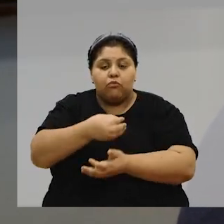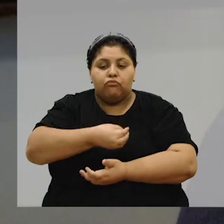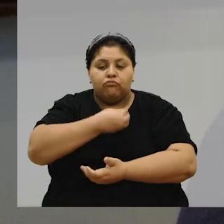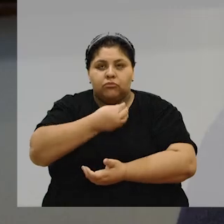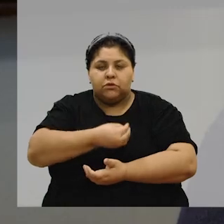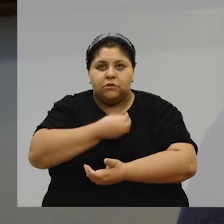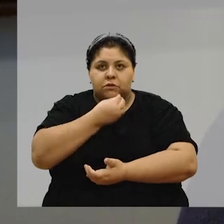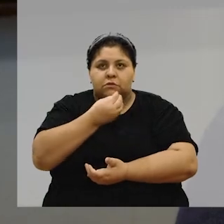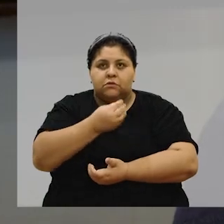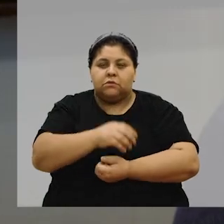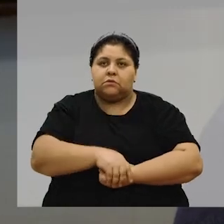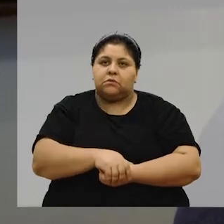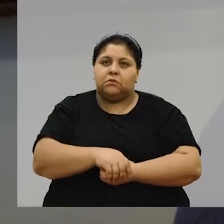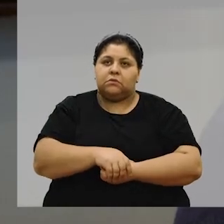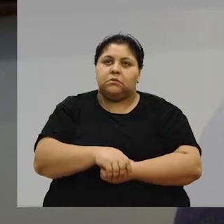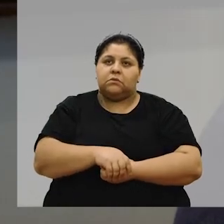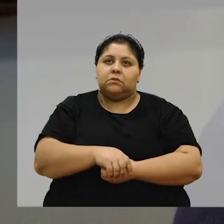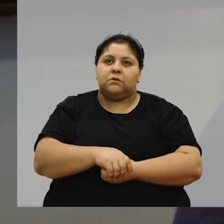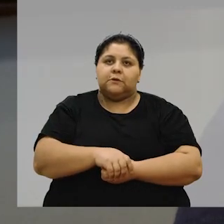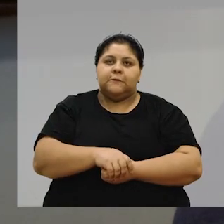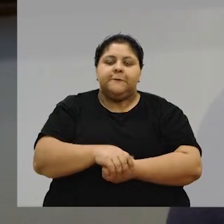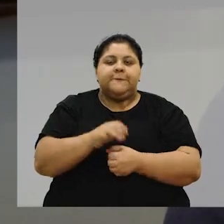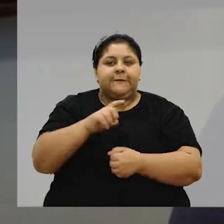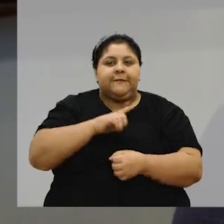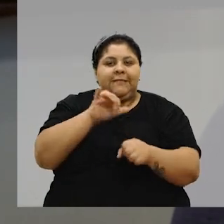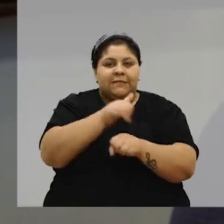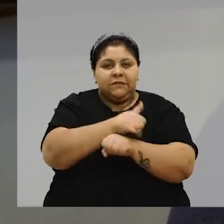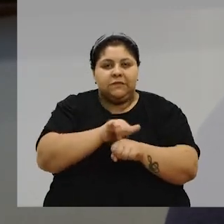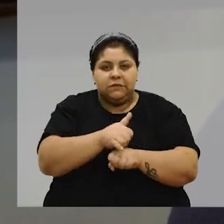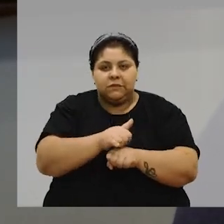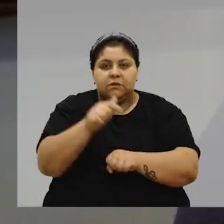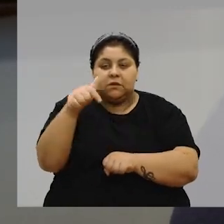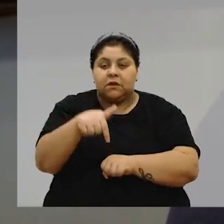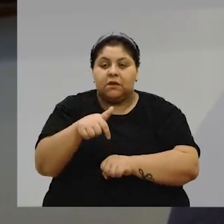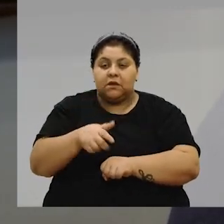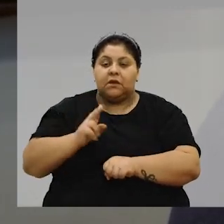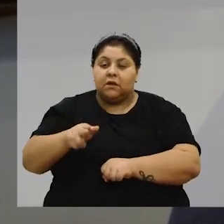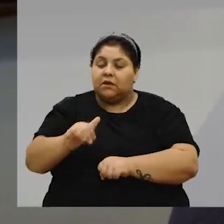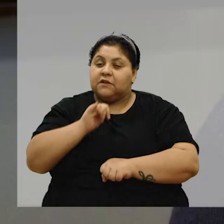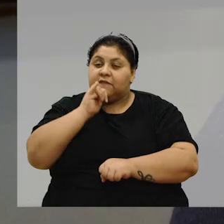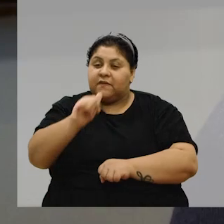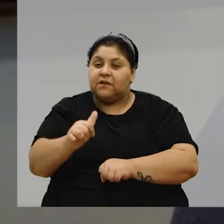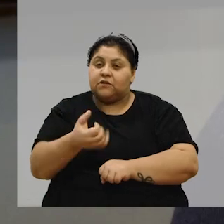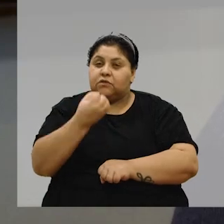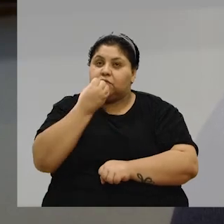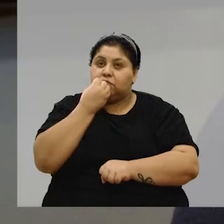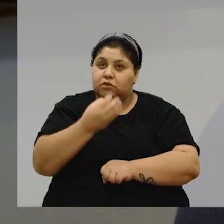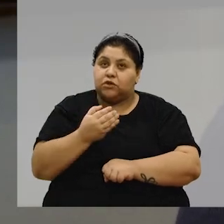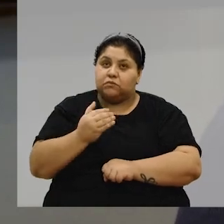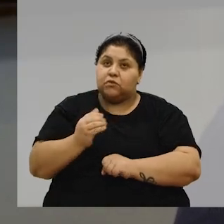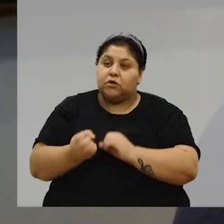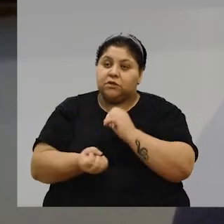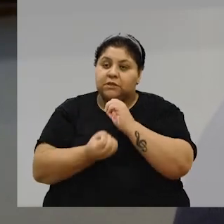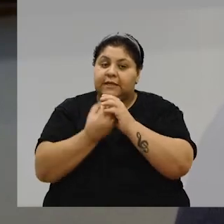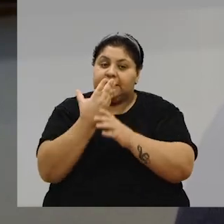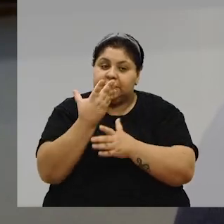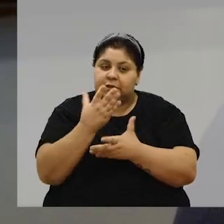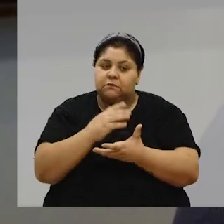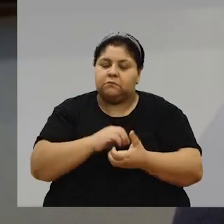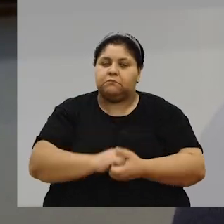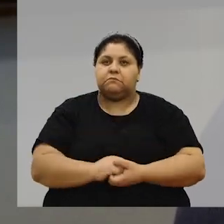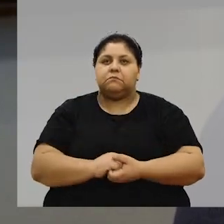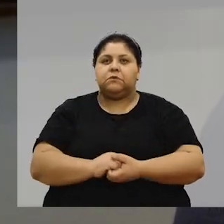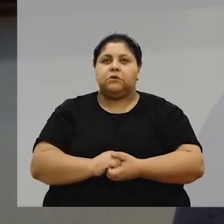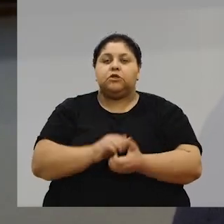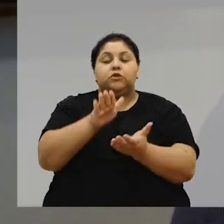necessária para o mundo que a gente está vivendo, né, de um mundo tão manipulado, enfim. E aqui a gente está sempre falando de coisas boas, né, de